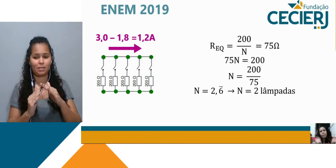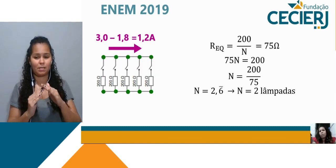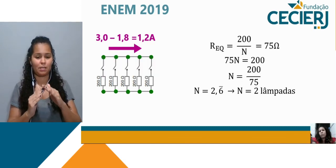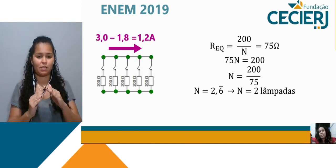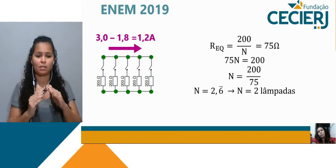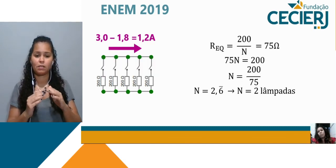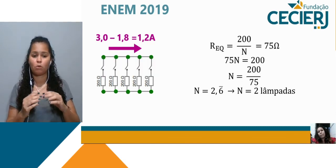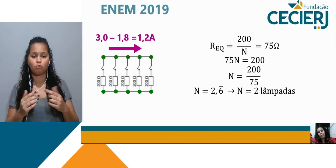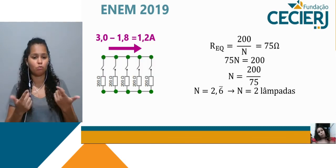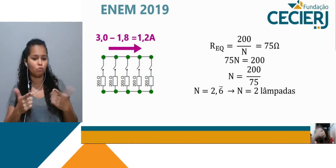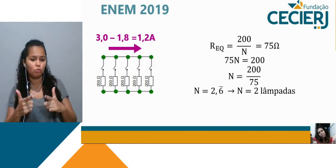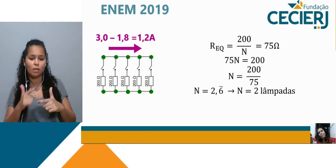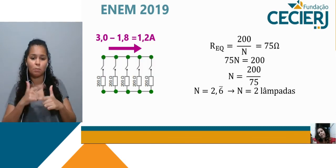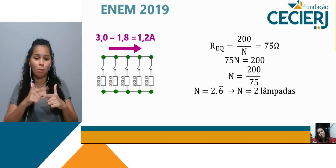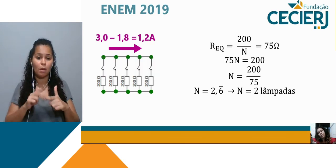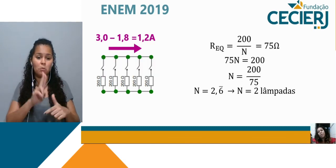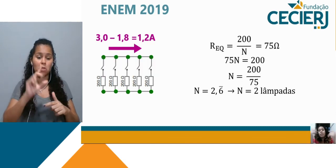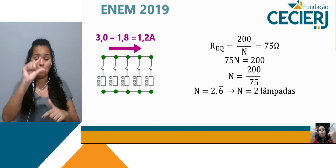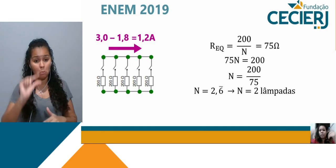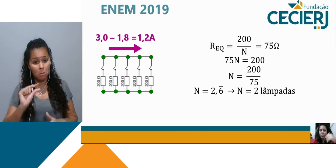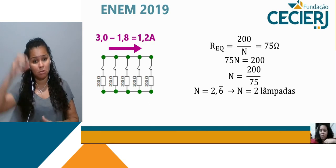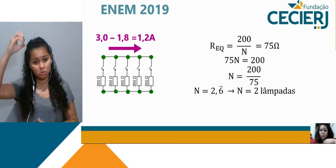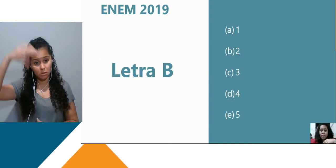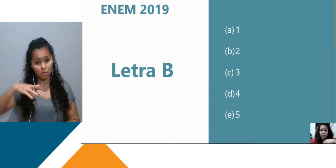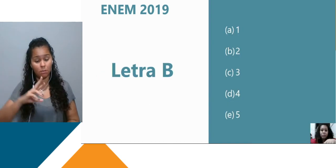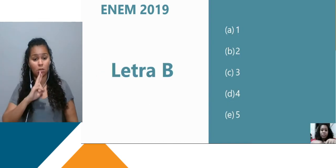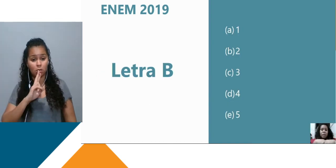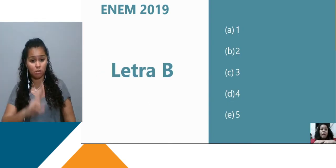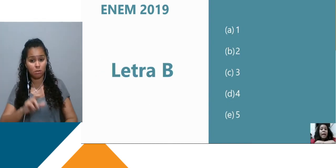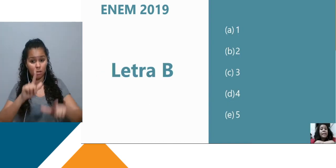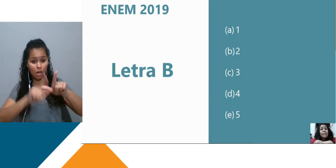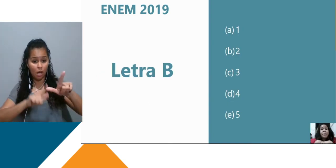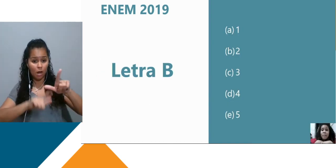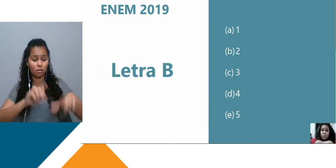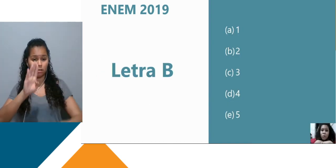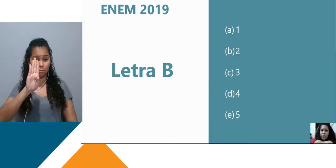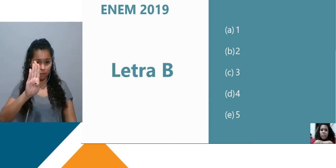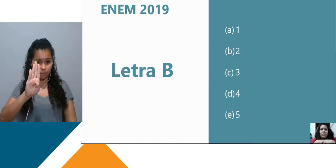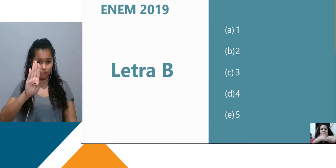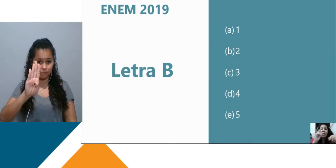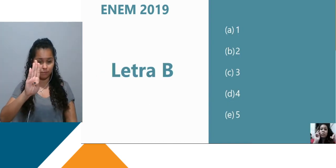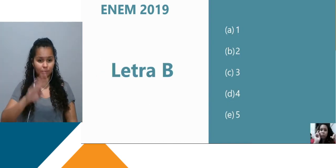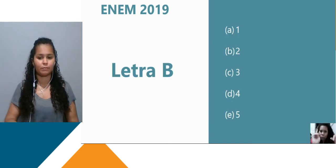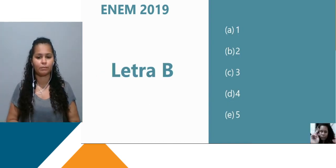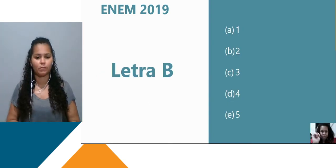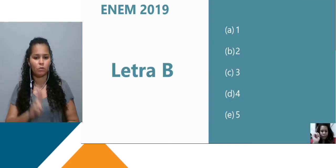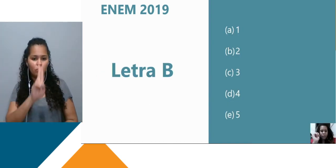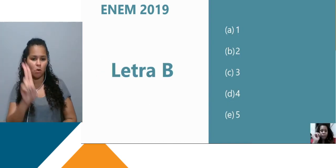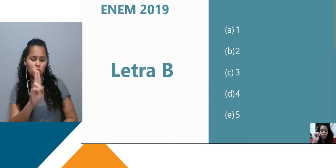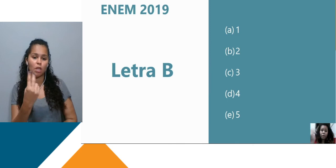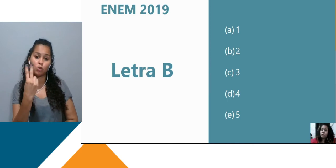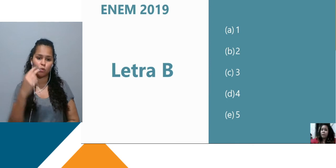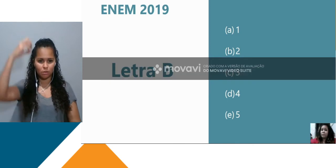tem problema usar menos lâmpada, o que não pode é usar mais. Então, a gente tem como resposta a letra B de bola, a gente vai usar 2